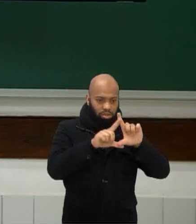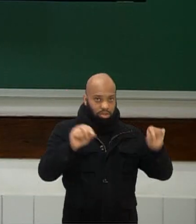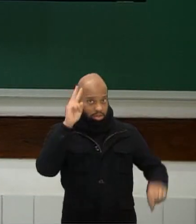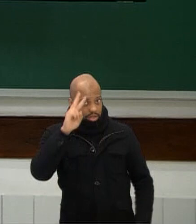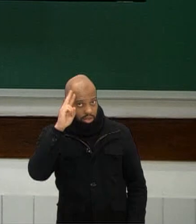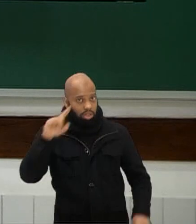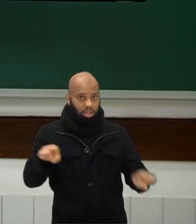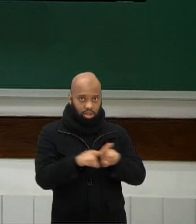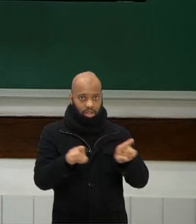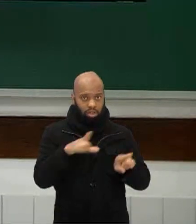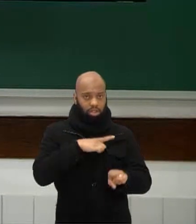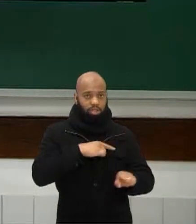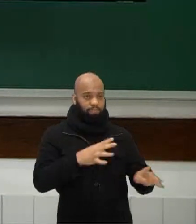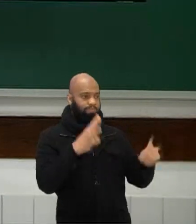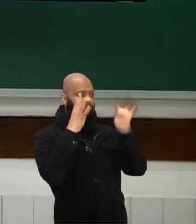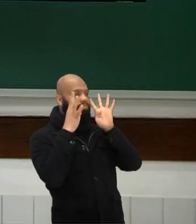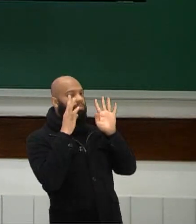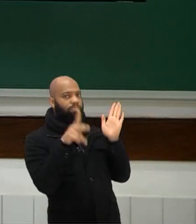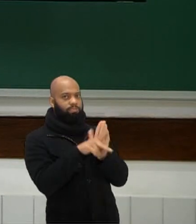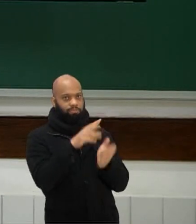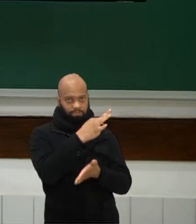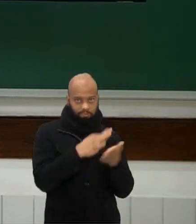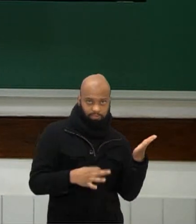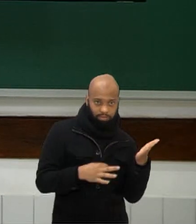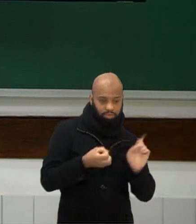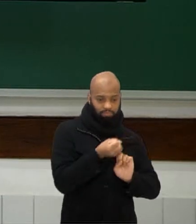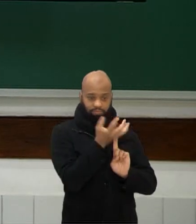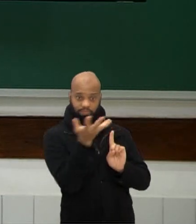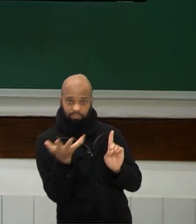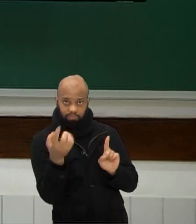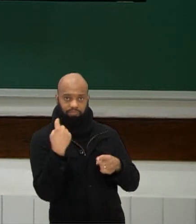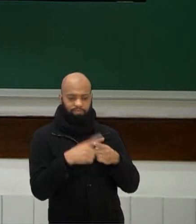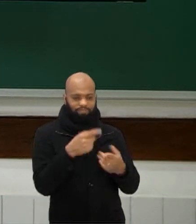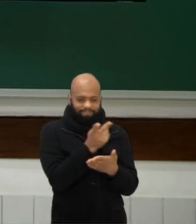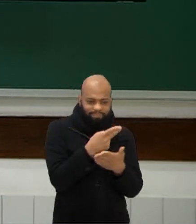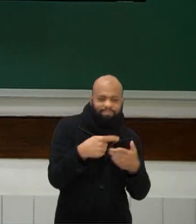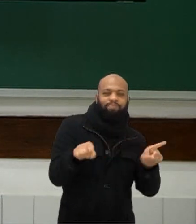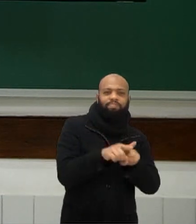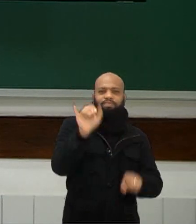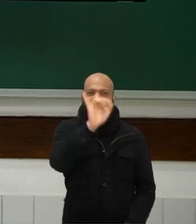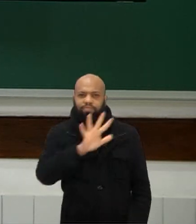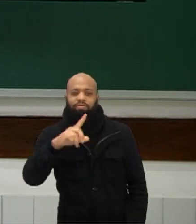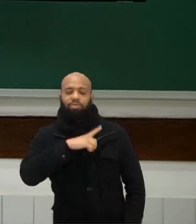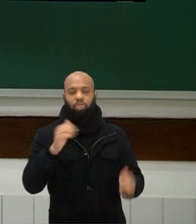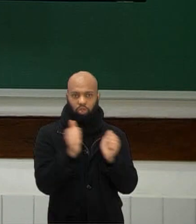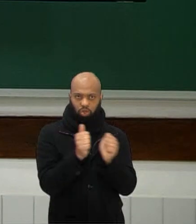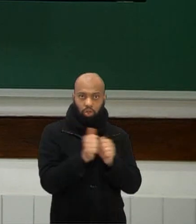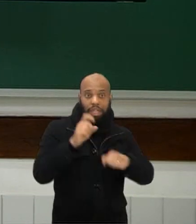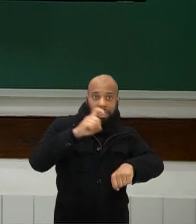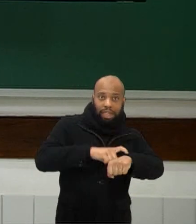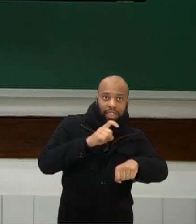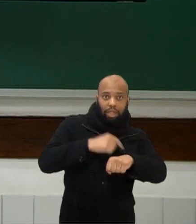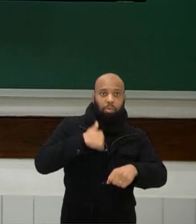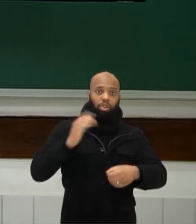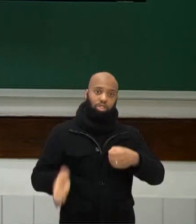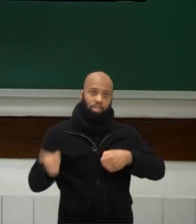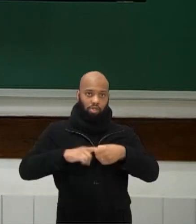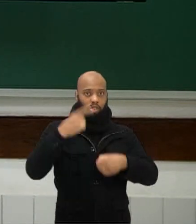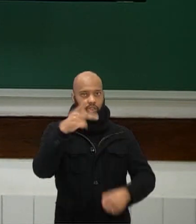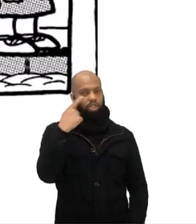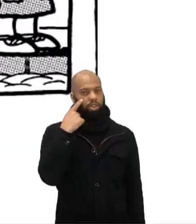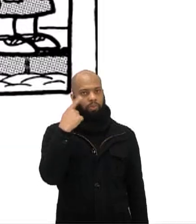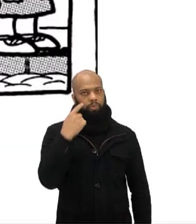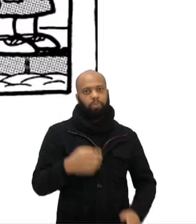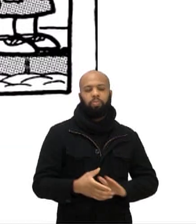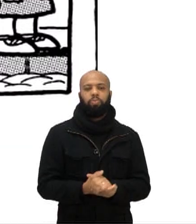também precisa prestar atenção ali do texto não verbal, ou seja, desse desenho, dessas imagens que vão aparecendo. Vou dar um tempinho para você fazer isso